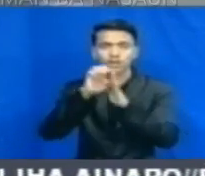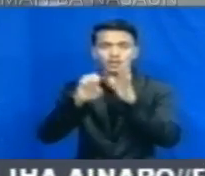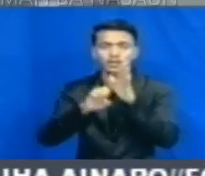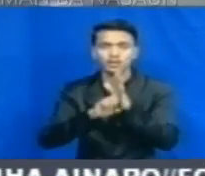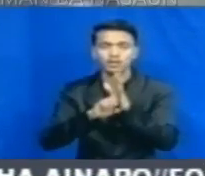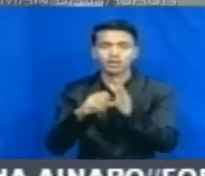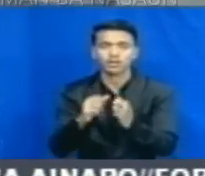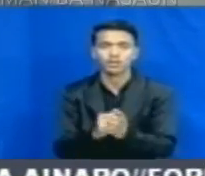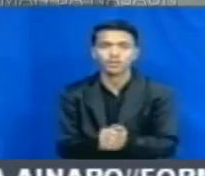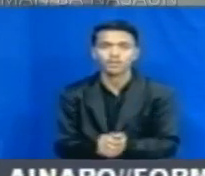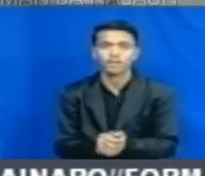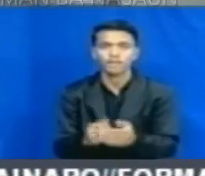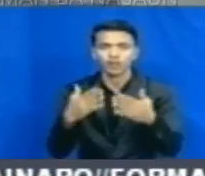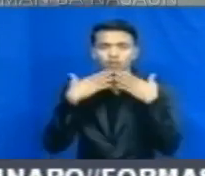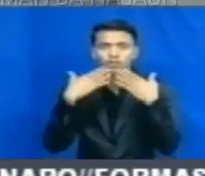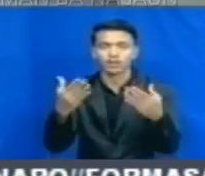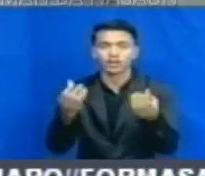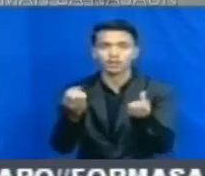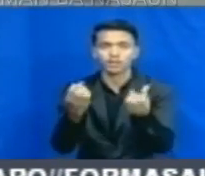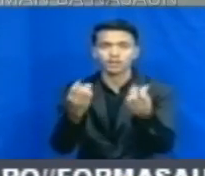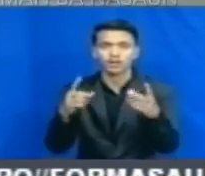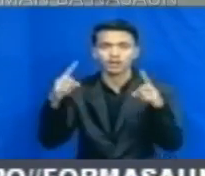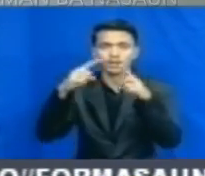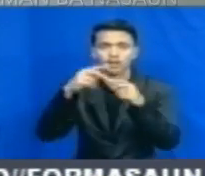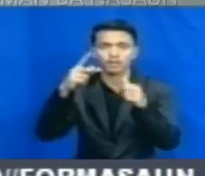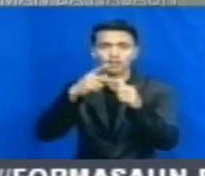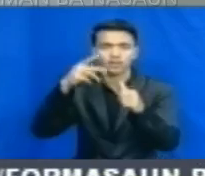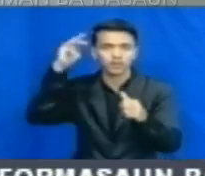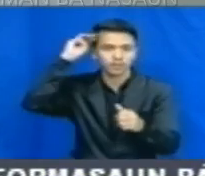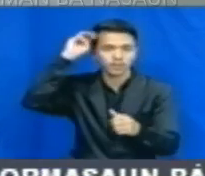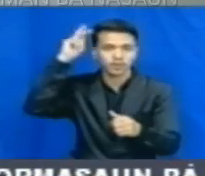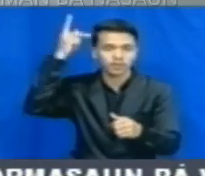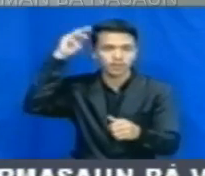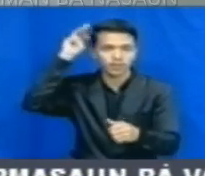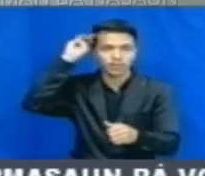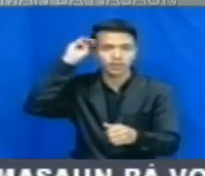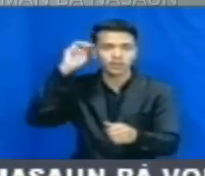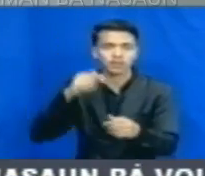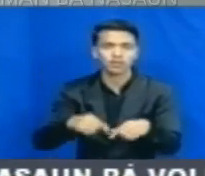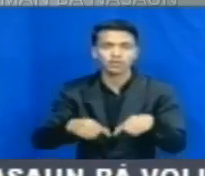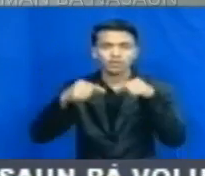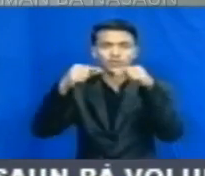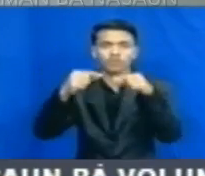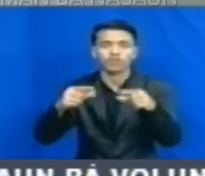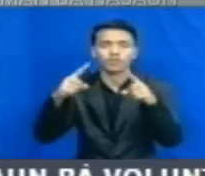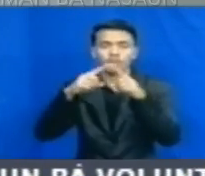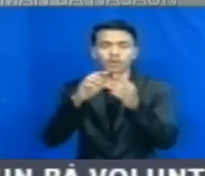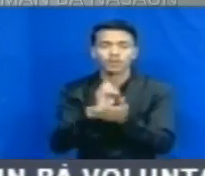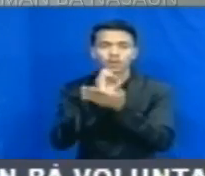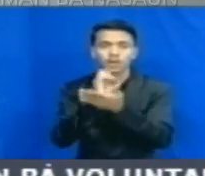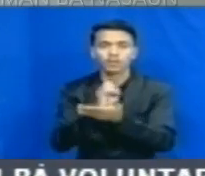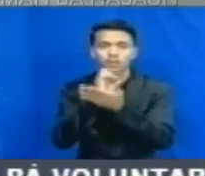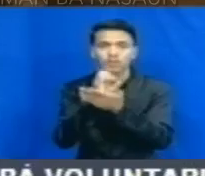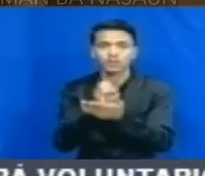agradece para a sua silêncio. A vice-primeira-ministra também apoia a Fova Raiwa.